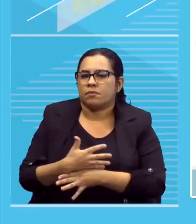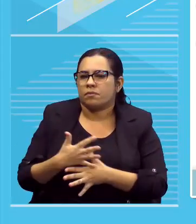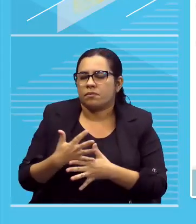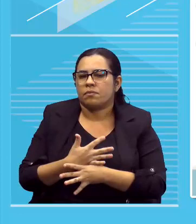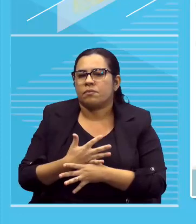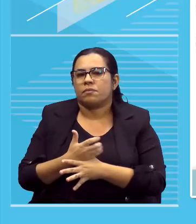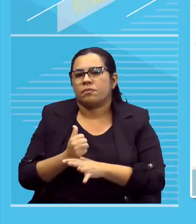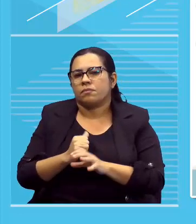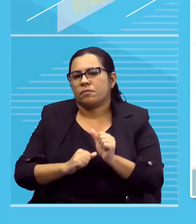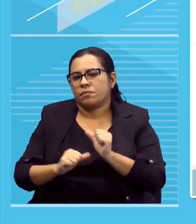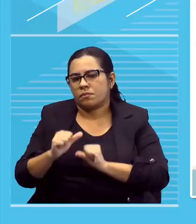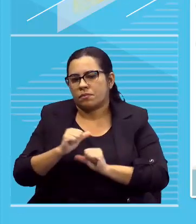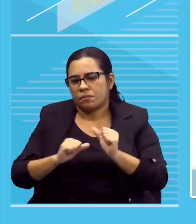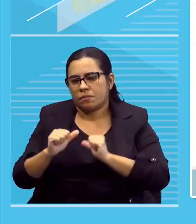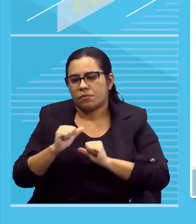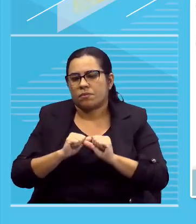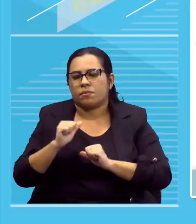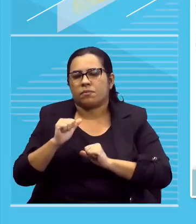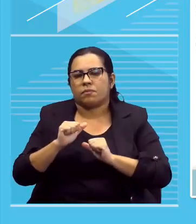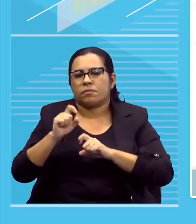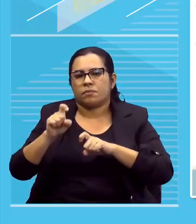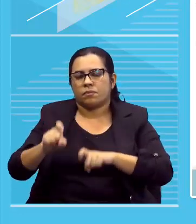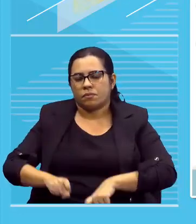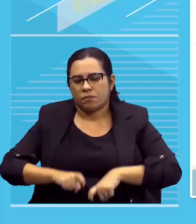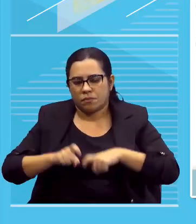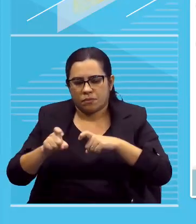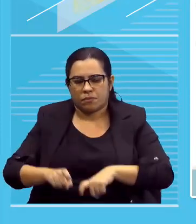vestiram de agronegócio